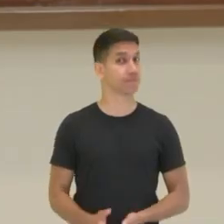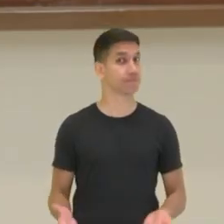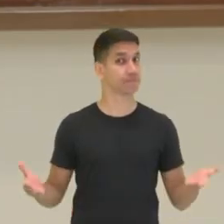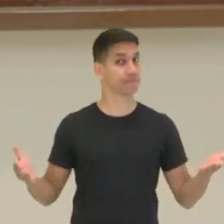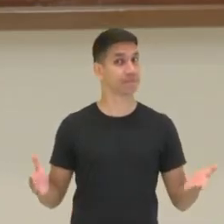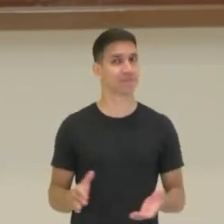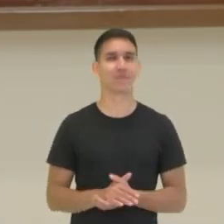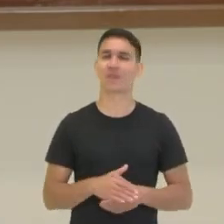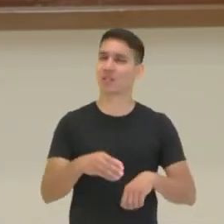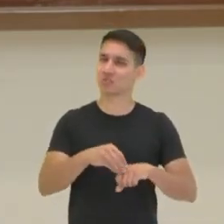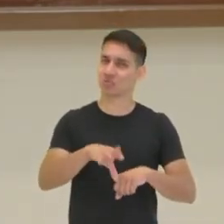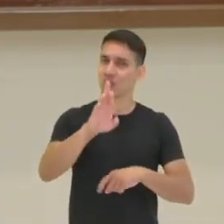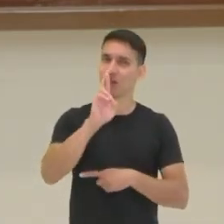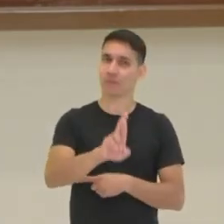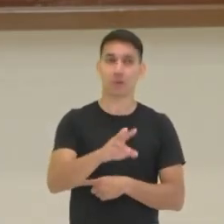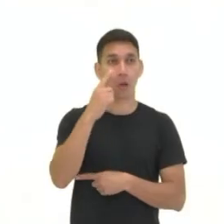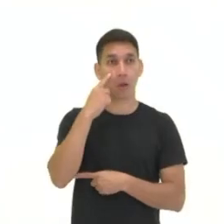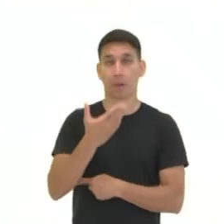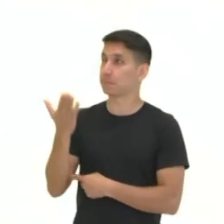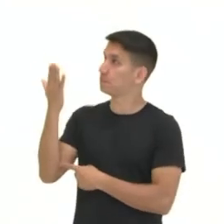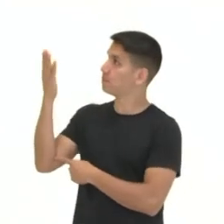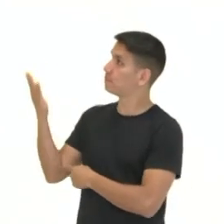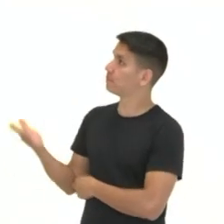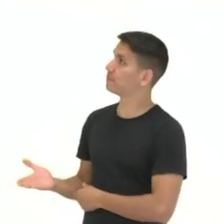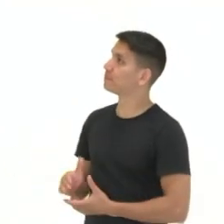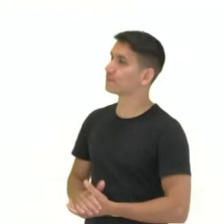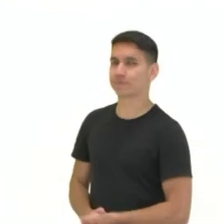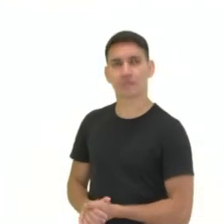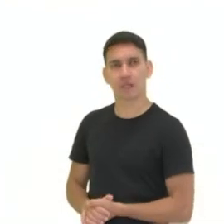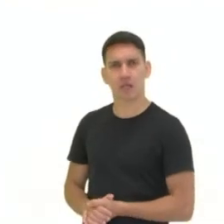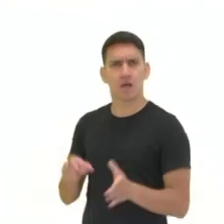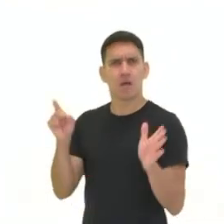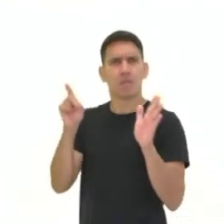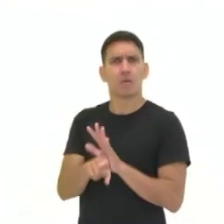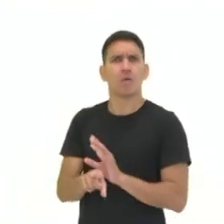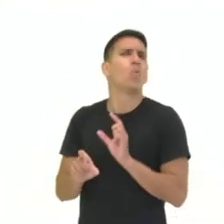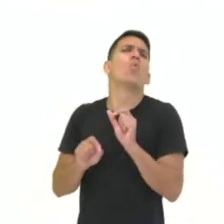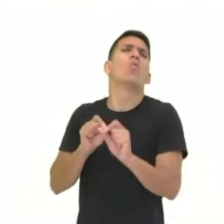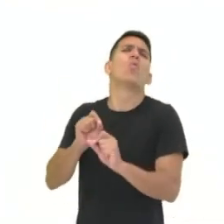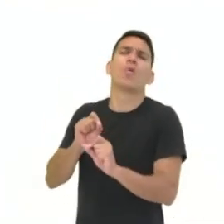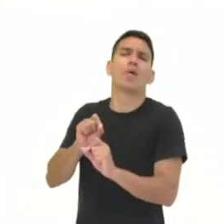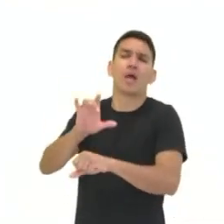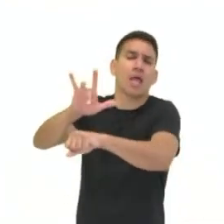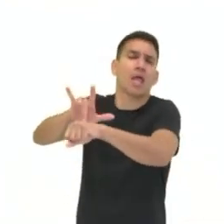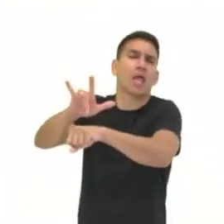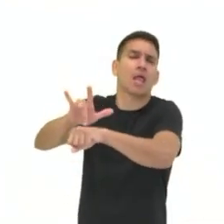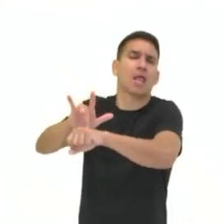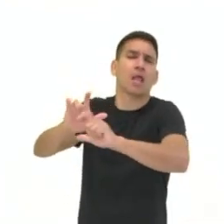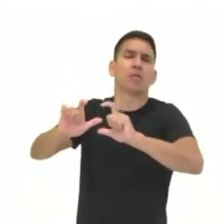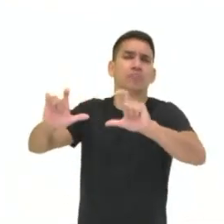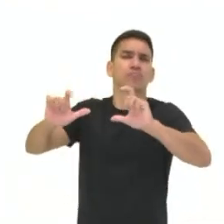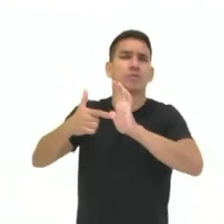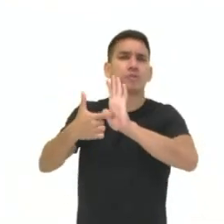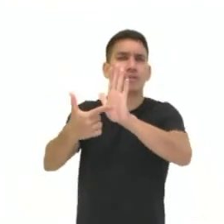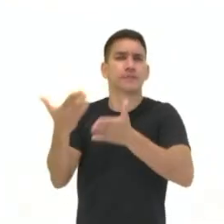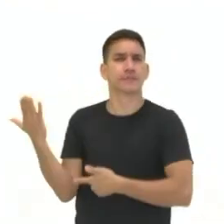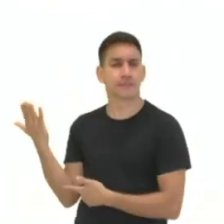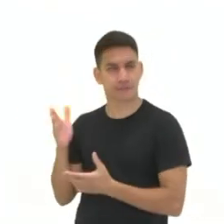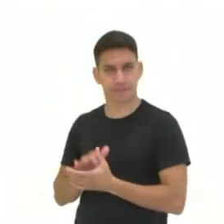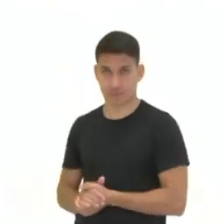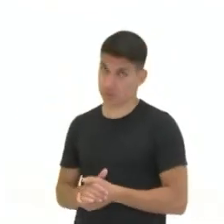Então, nossa sugestão de resposta ficou assim, veja. Para a pergunta qual a ironia apresentada nessa tirinha, a gente pode pensar